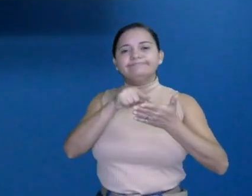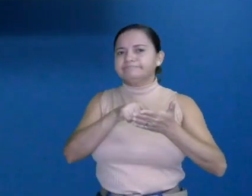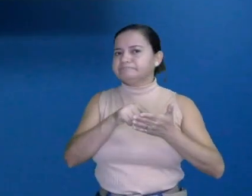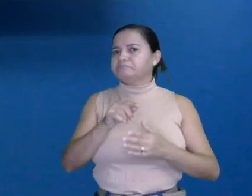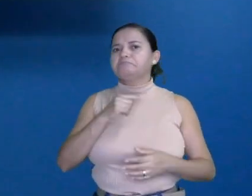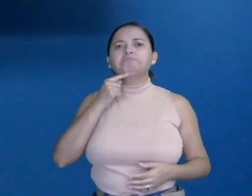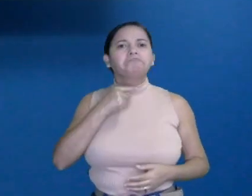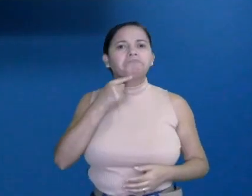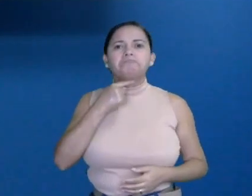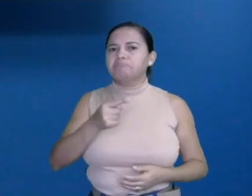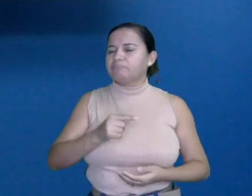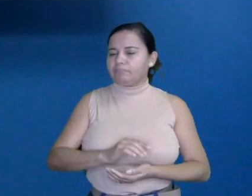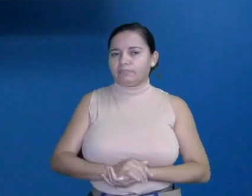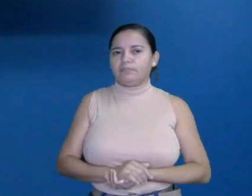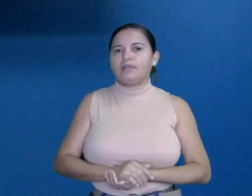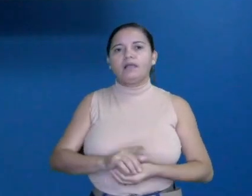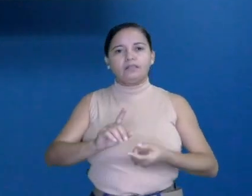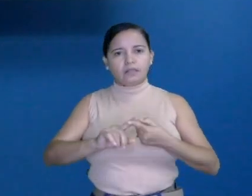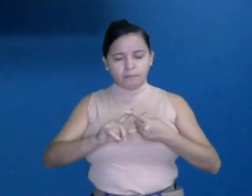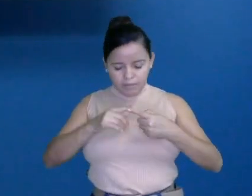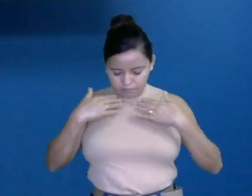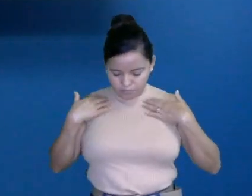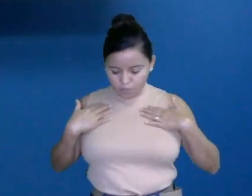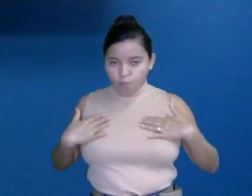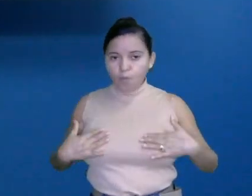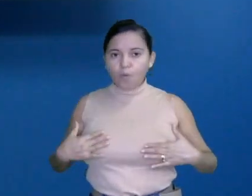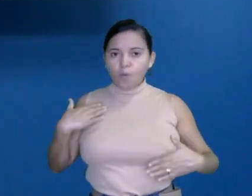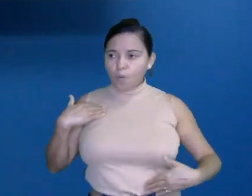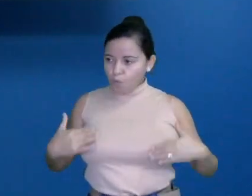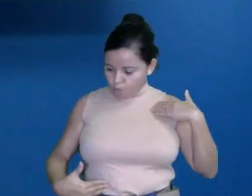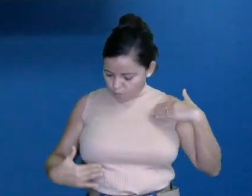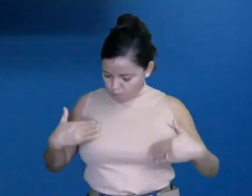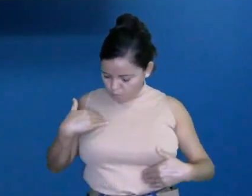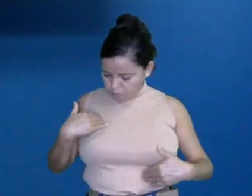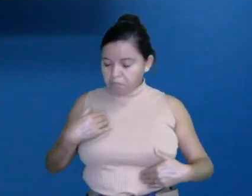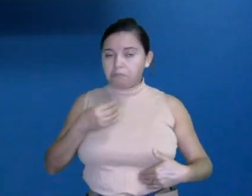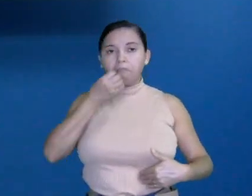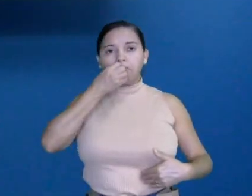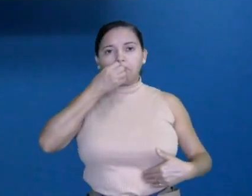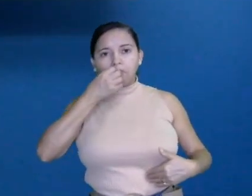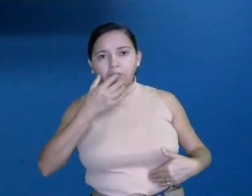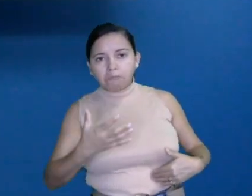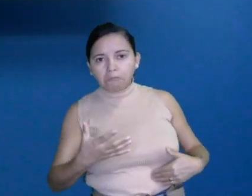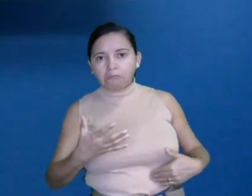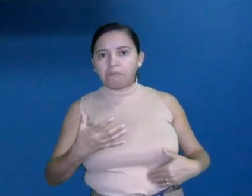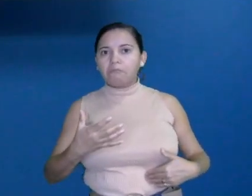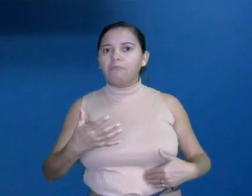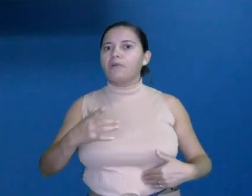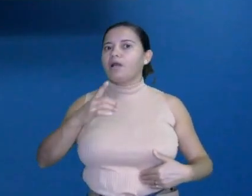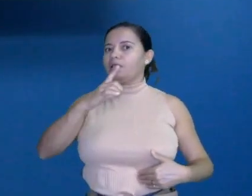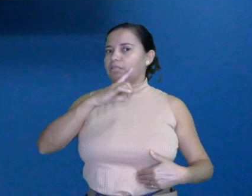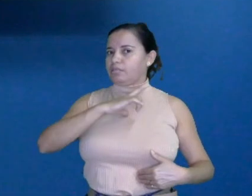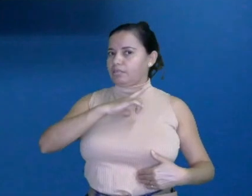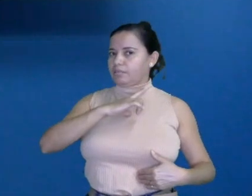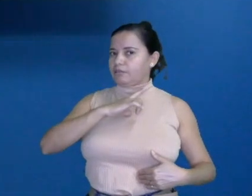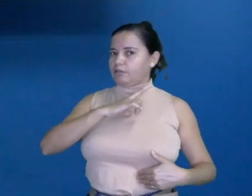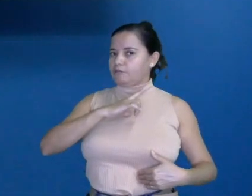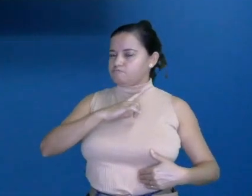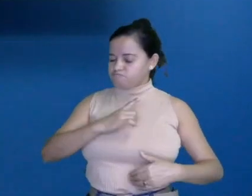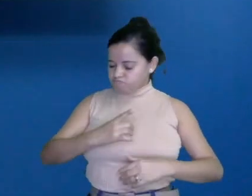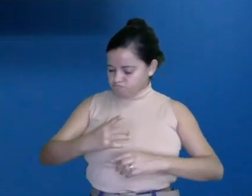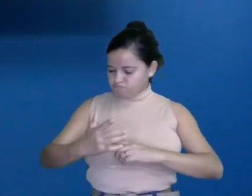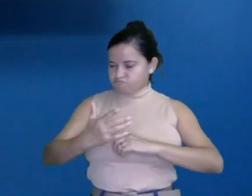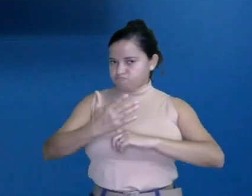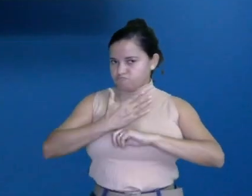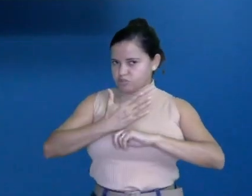funcionar. Assim mesmo o nosso corpo. Nosso corpo só funciona bem se a gente tiver combustível, se a gente estiver com a